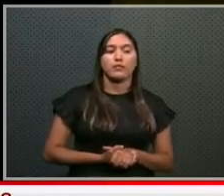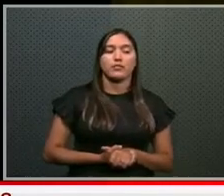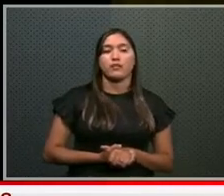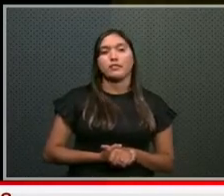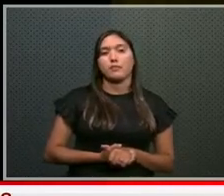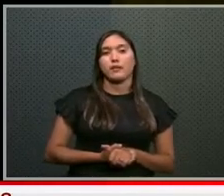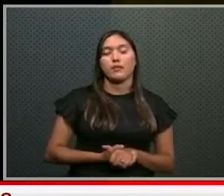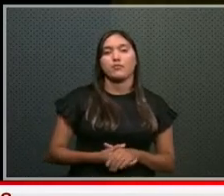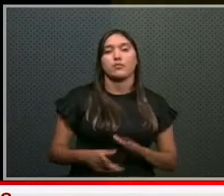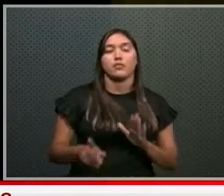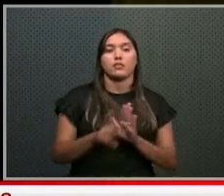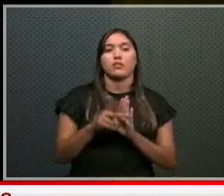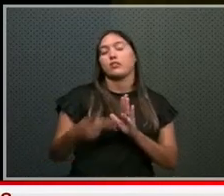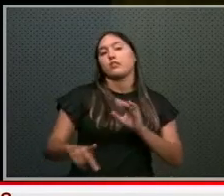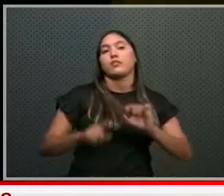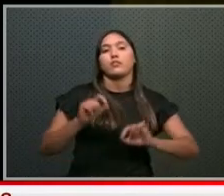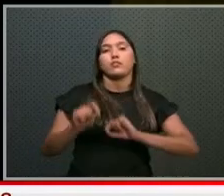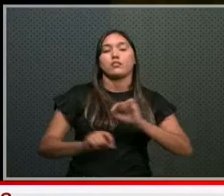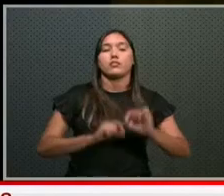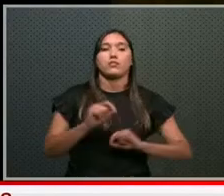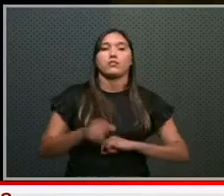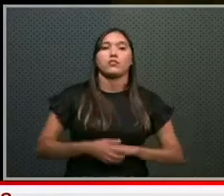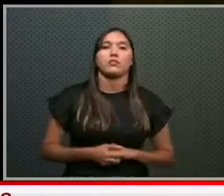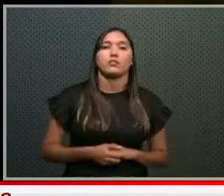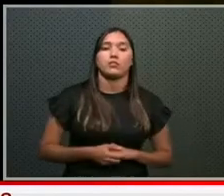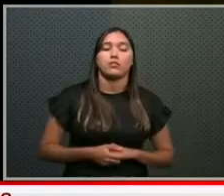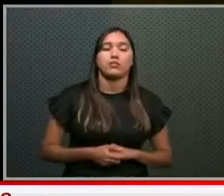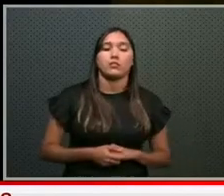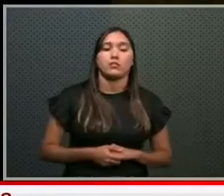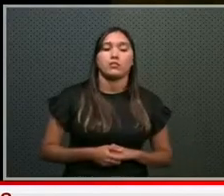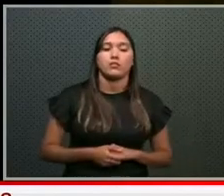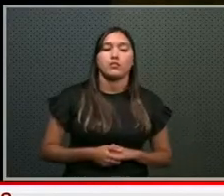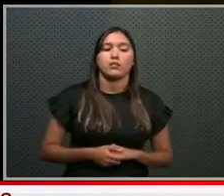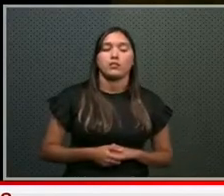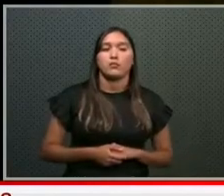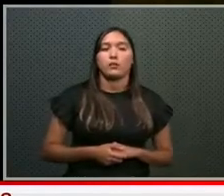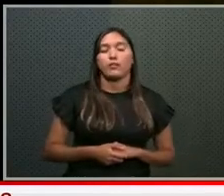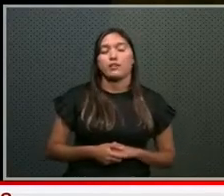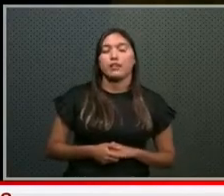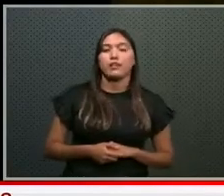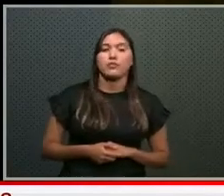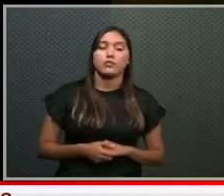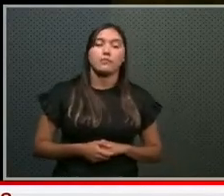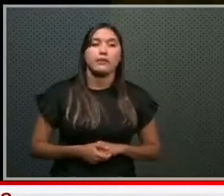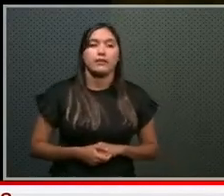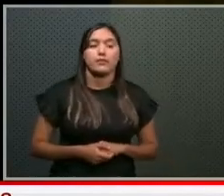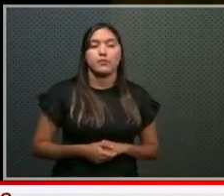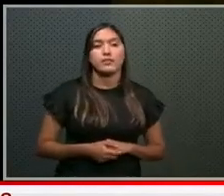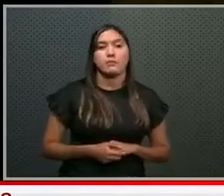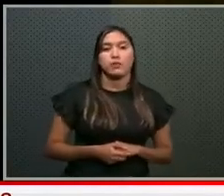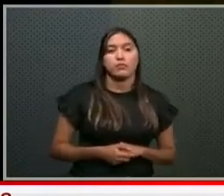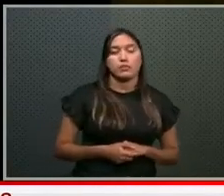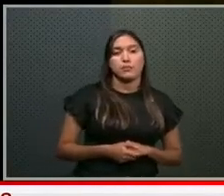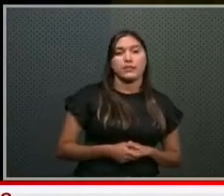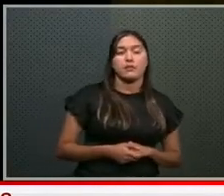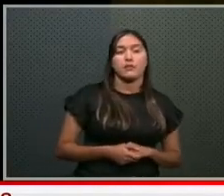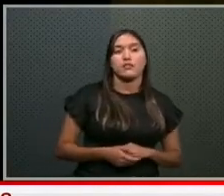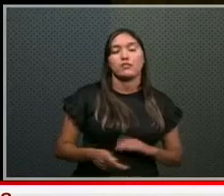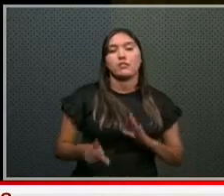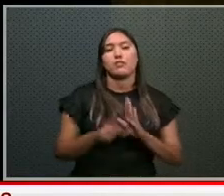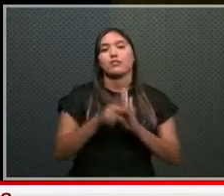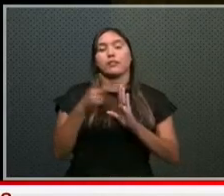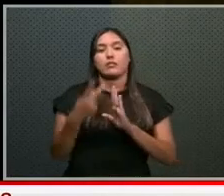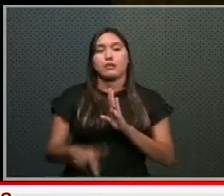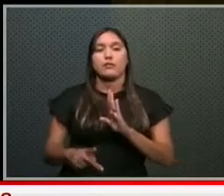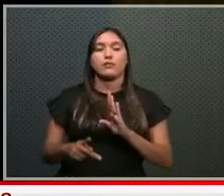queimar mas infelizmente e muito município desse estado ainda